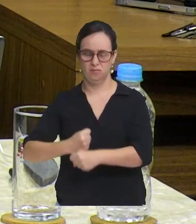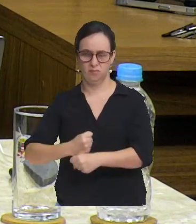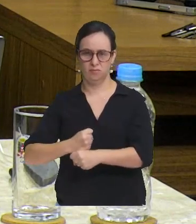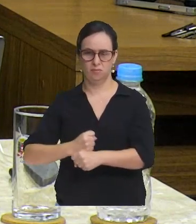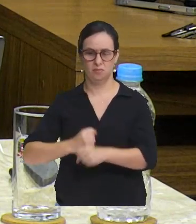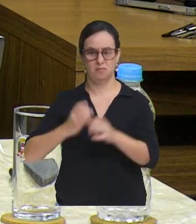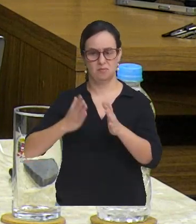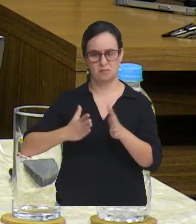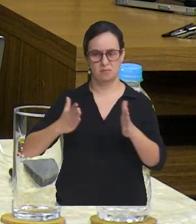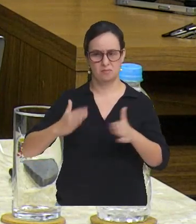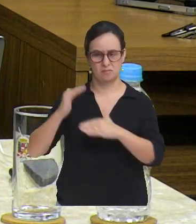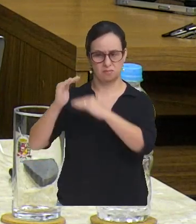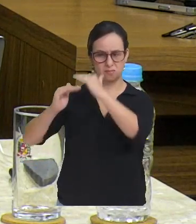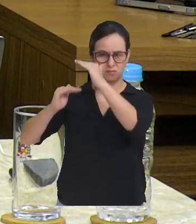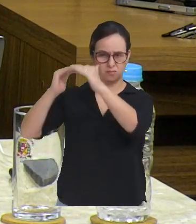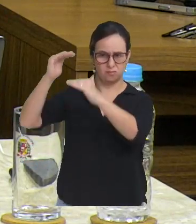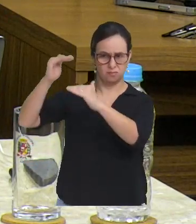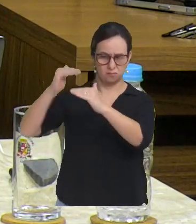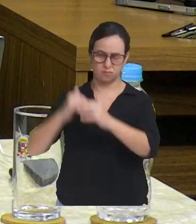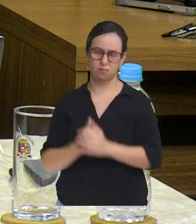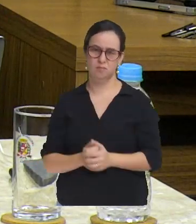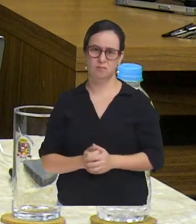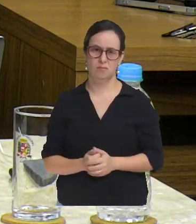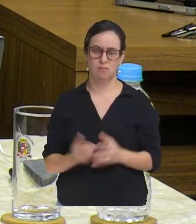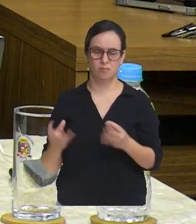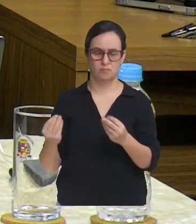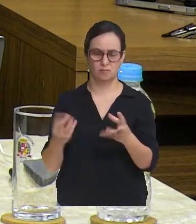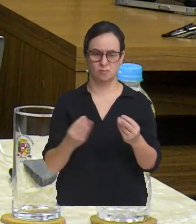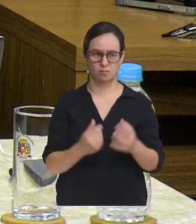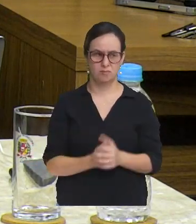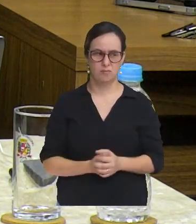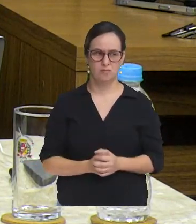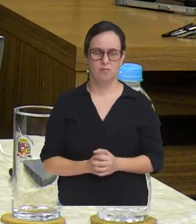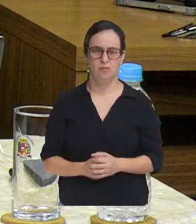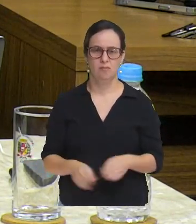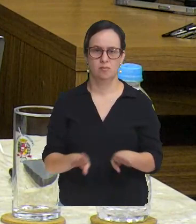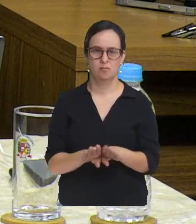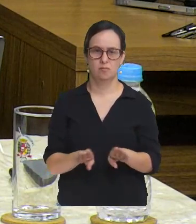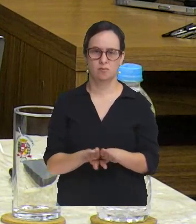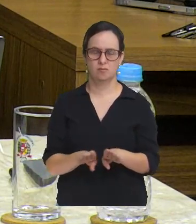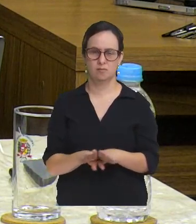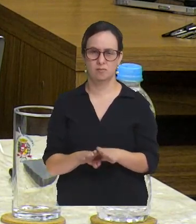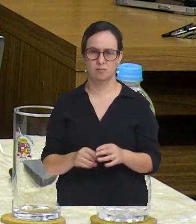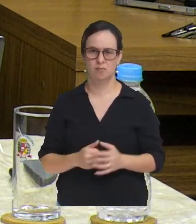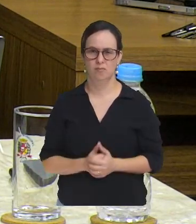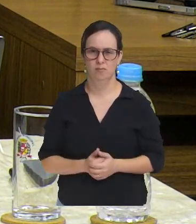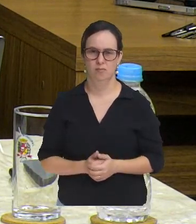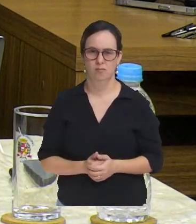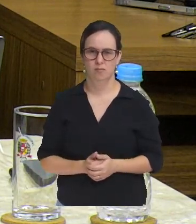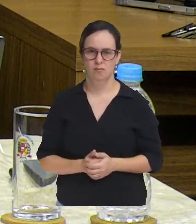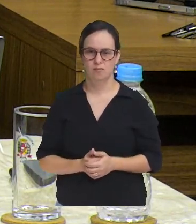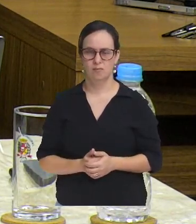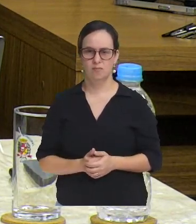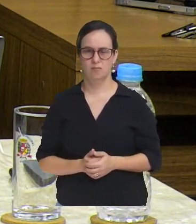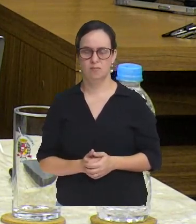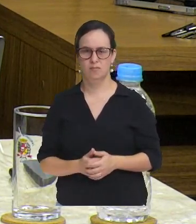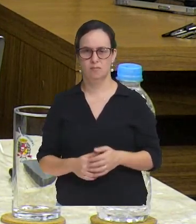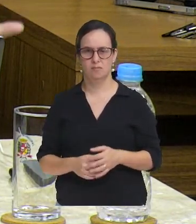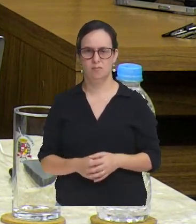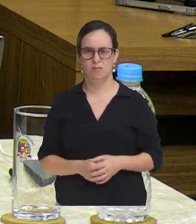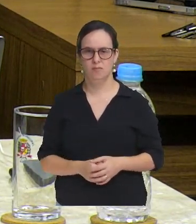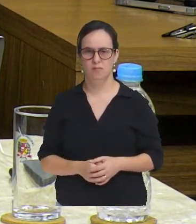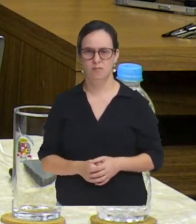na instalação, né, dessas placas, não só no poder público, para a economia, para o poder público, mas também para várias